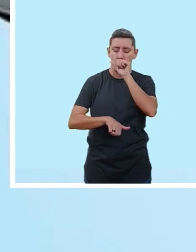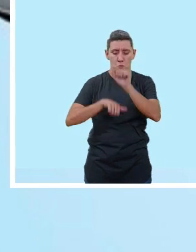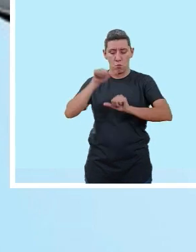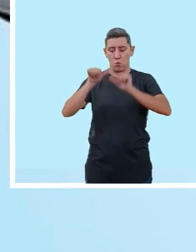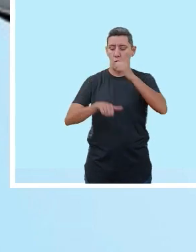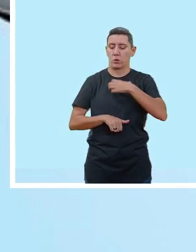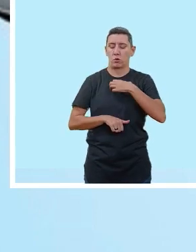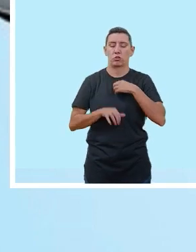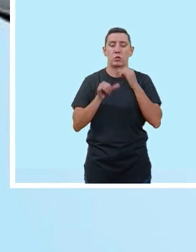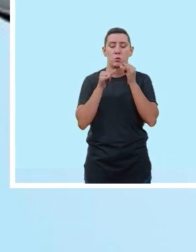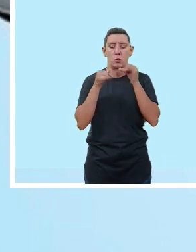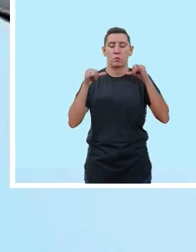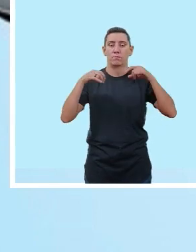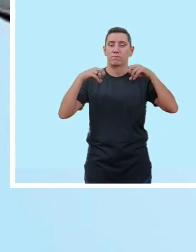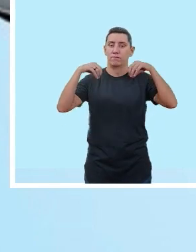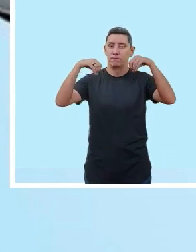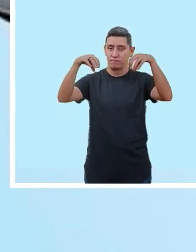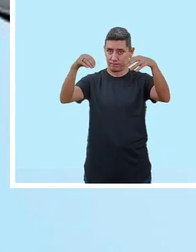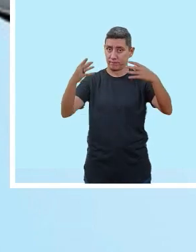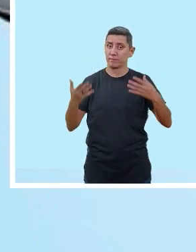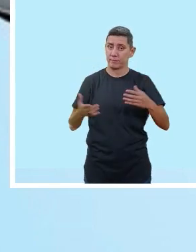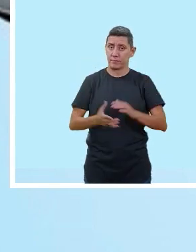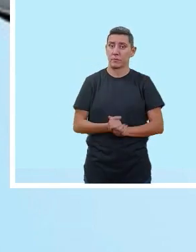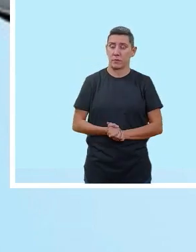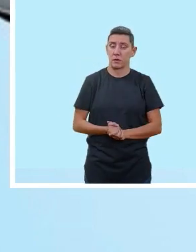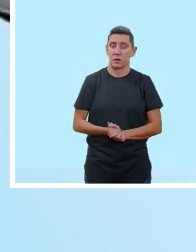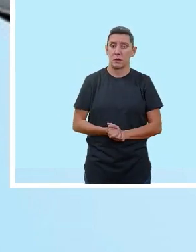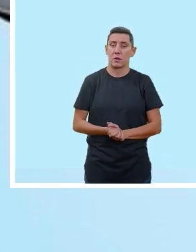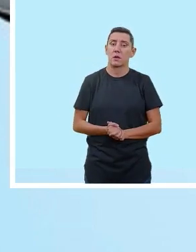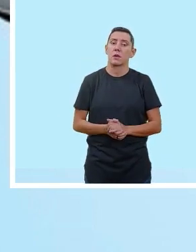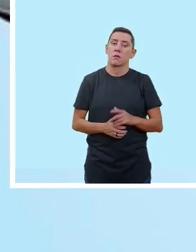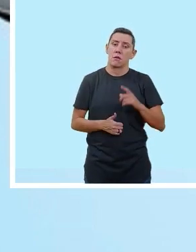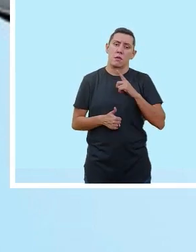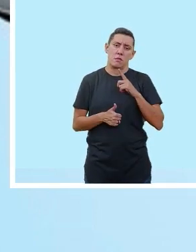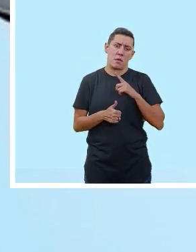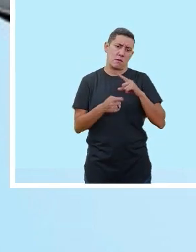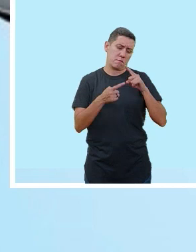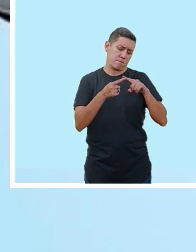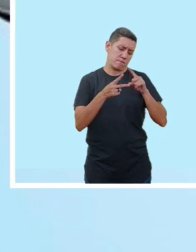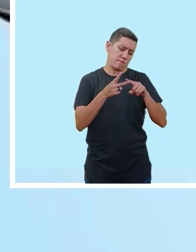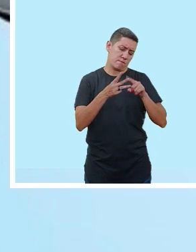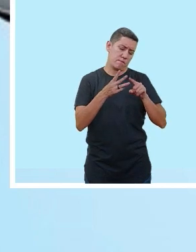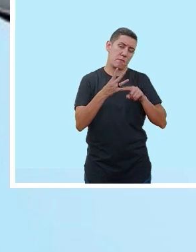Howe. Tá? Então, nós temos alguns tópicos muito importantes, né? Então,